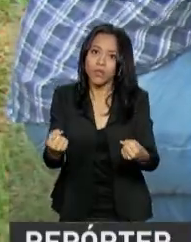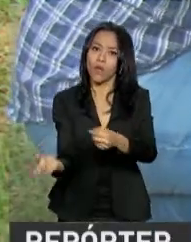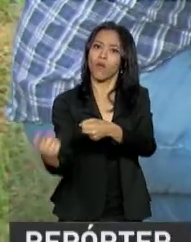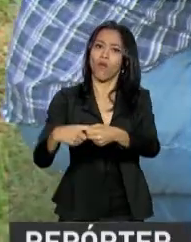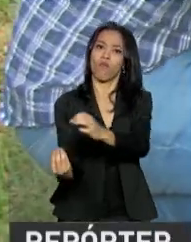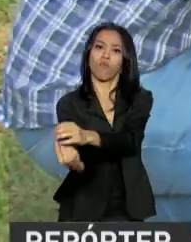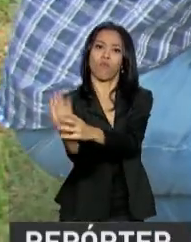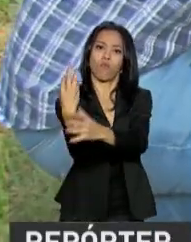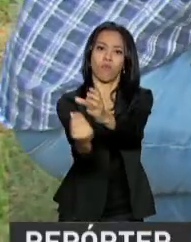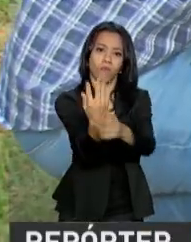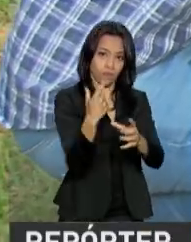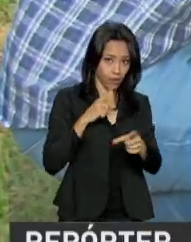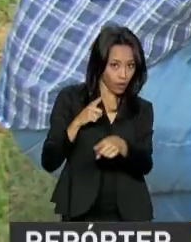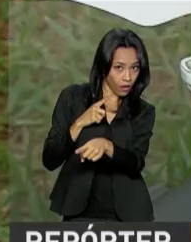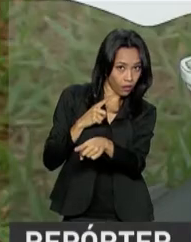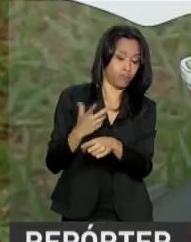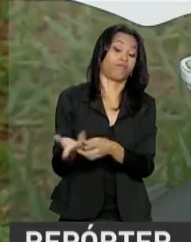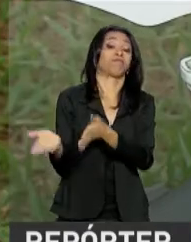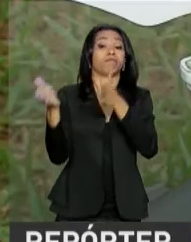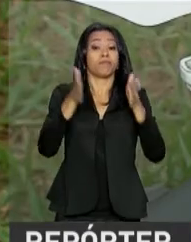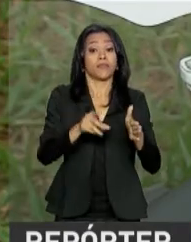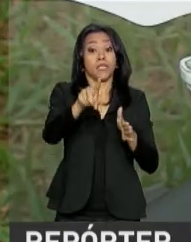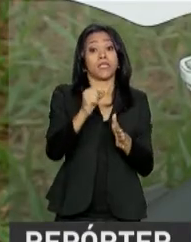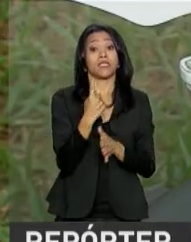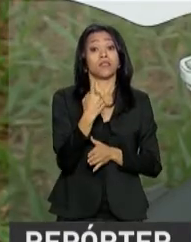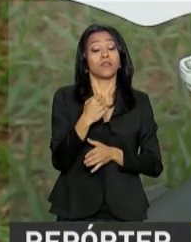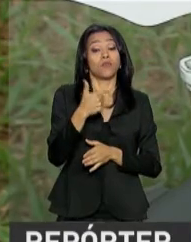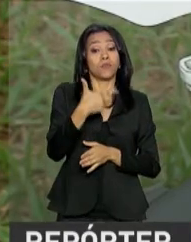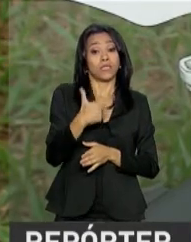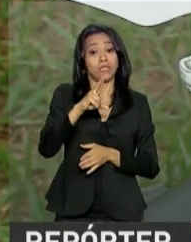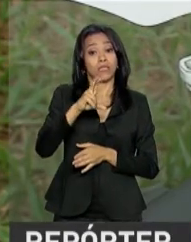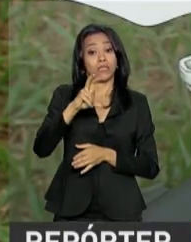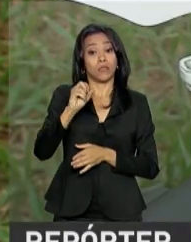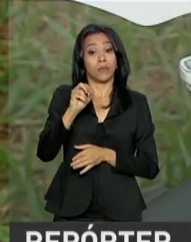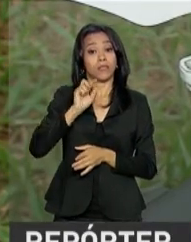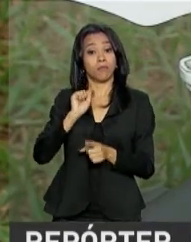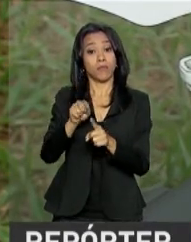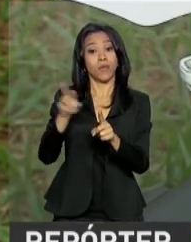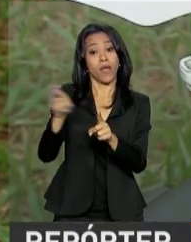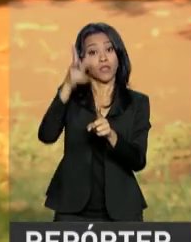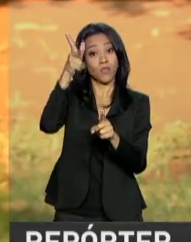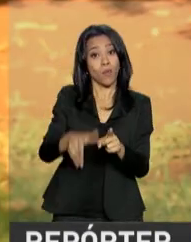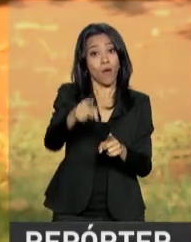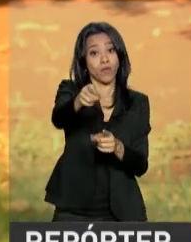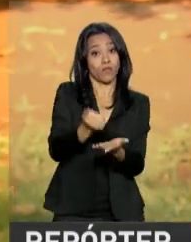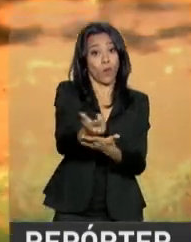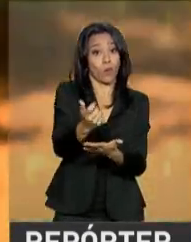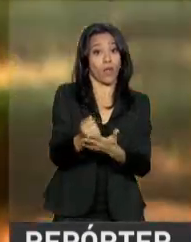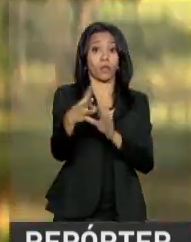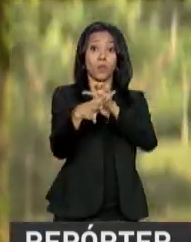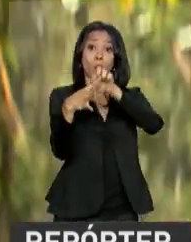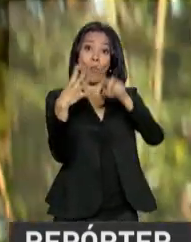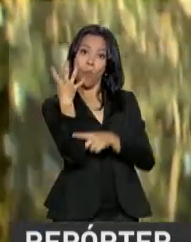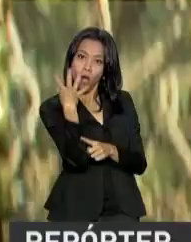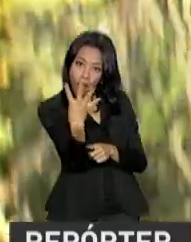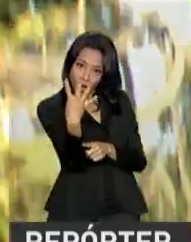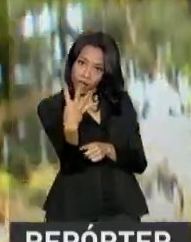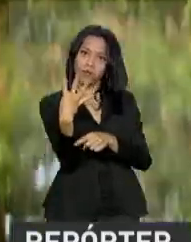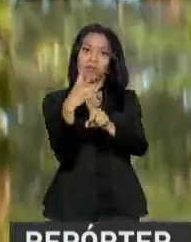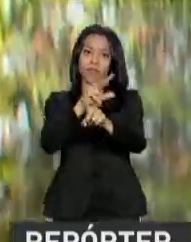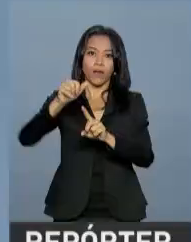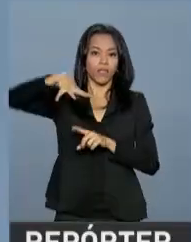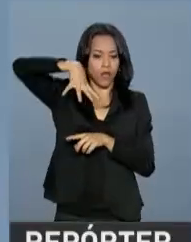brasileiro investiu cerca de 250 mil reais em quatro equipamentos como este que vão ser responsáveis pelo